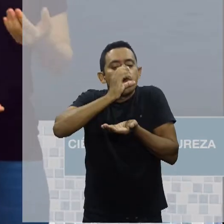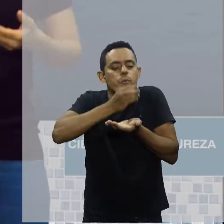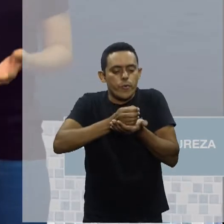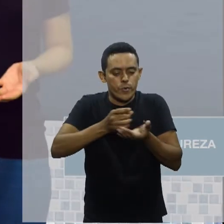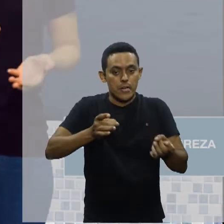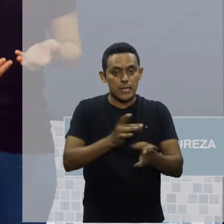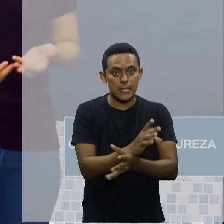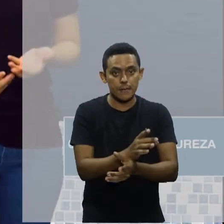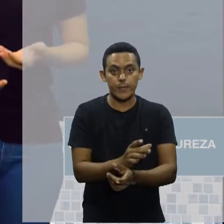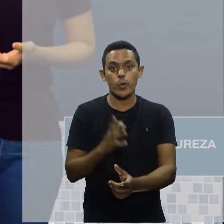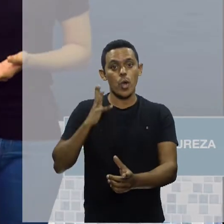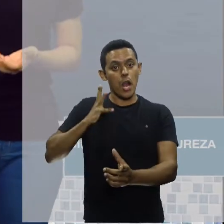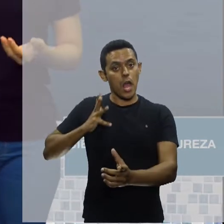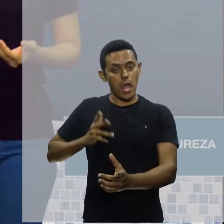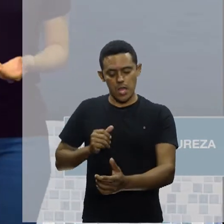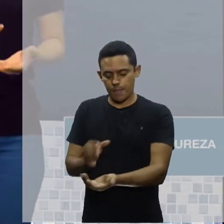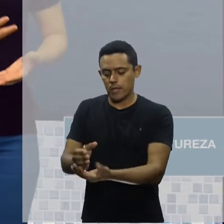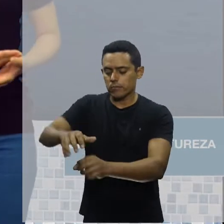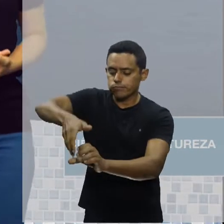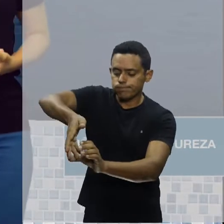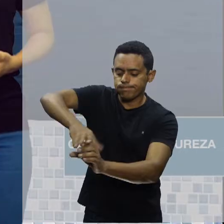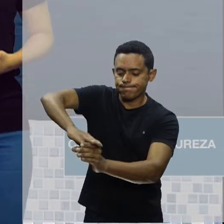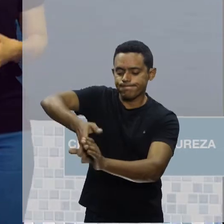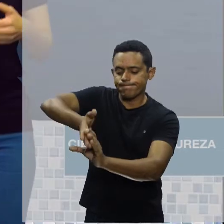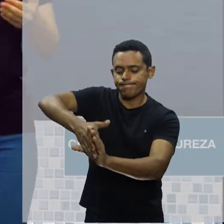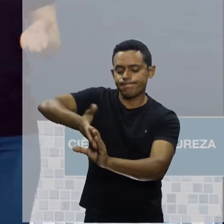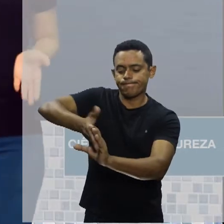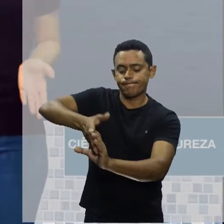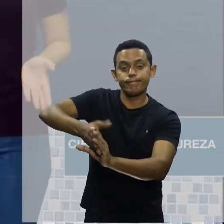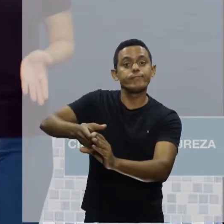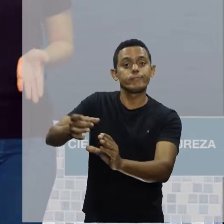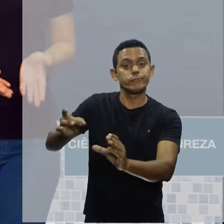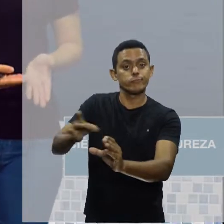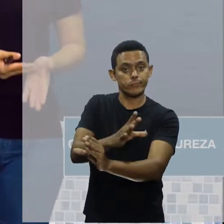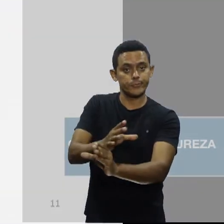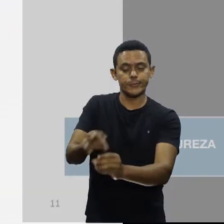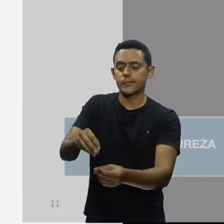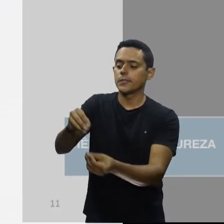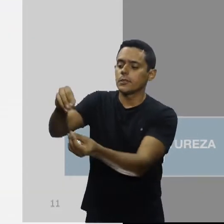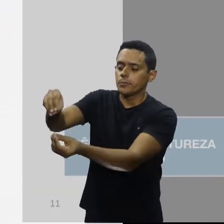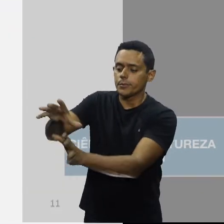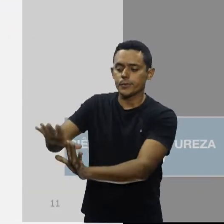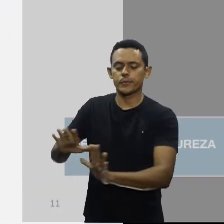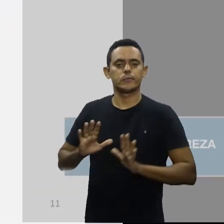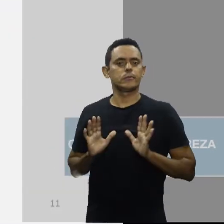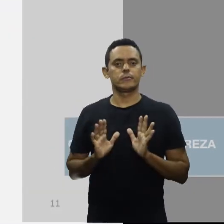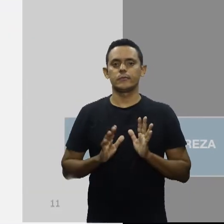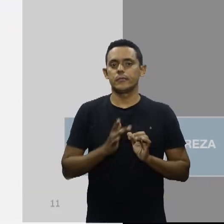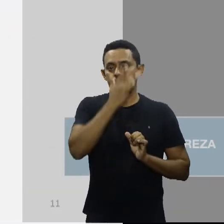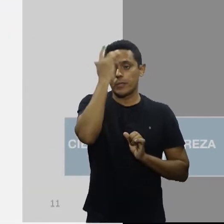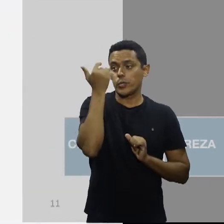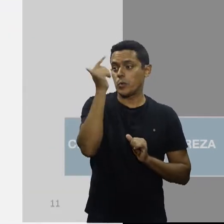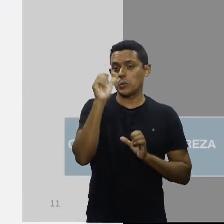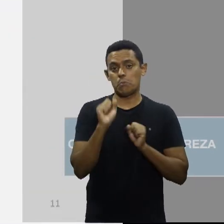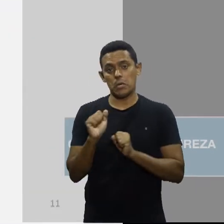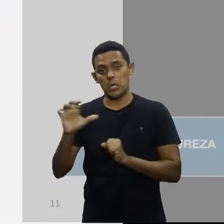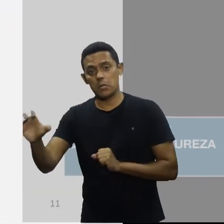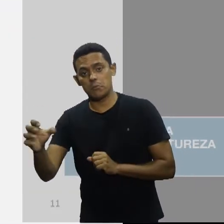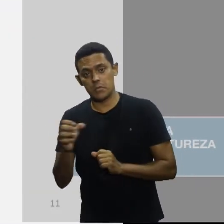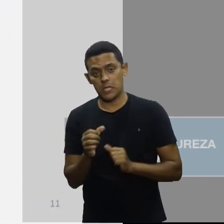outro. Abaixo, abaixo do copo, a gente vê também outros objetos pessoais, como cortador de unha, pinça,